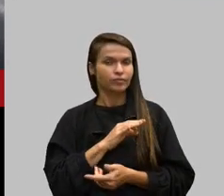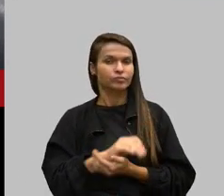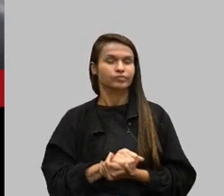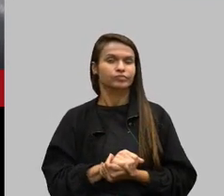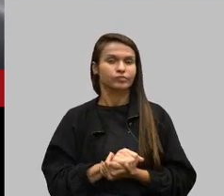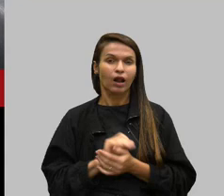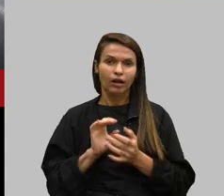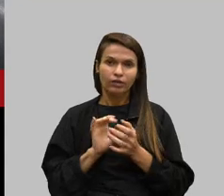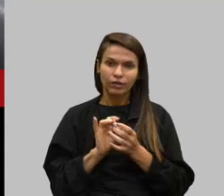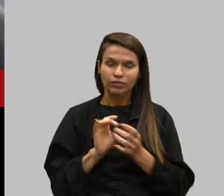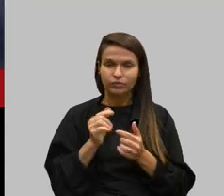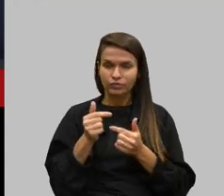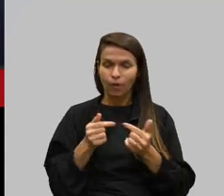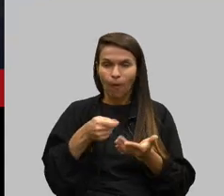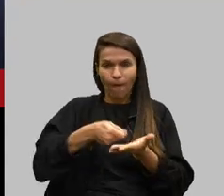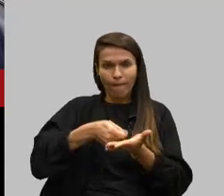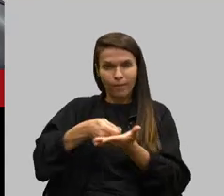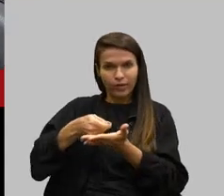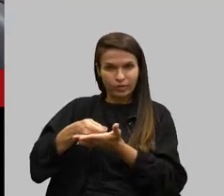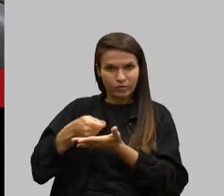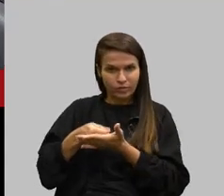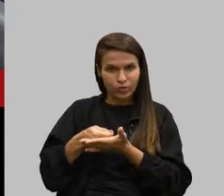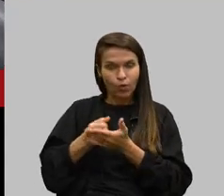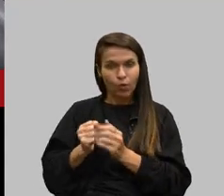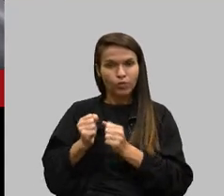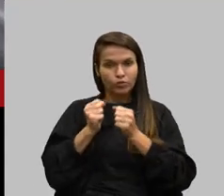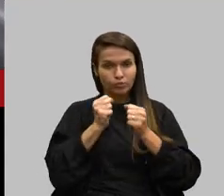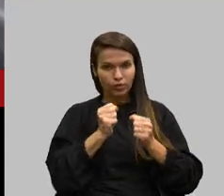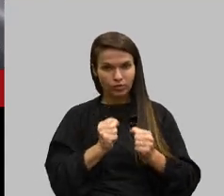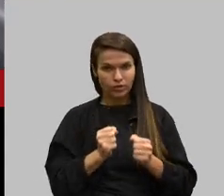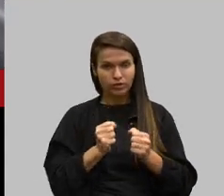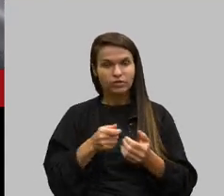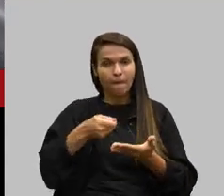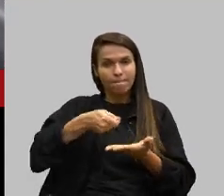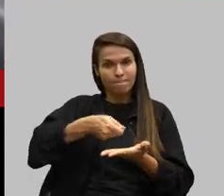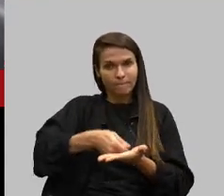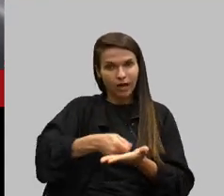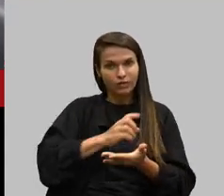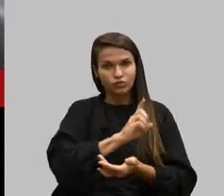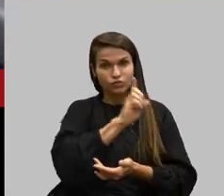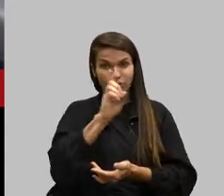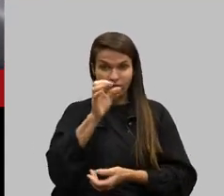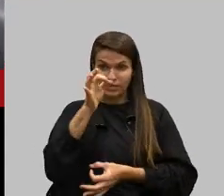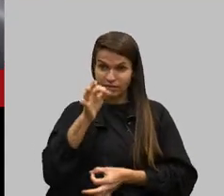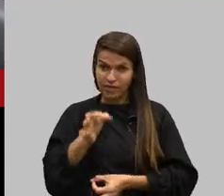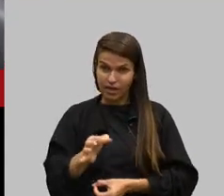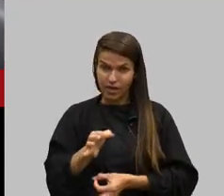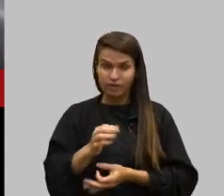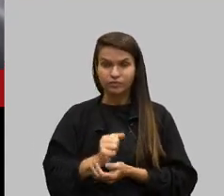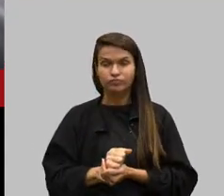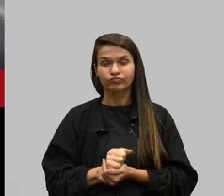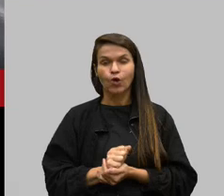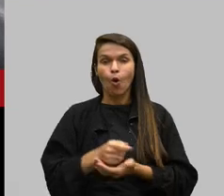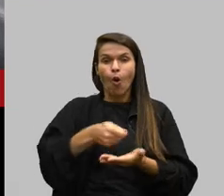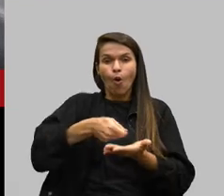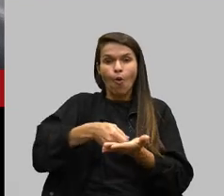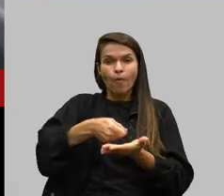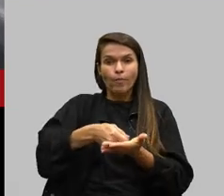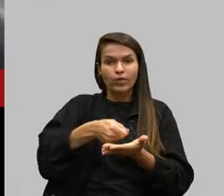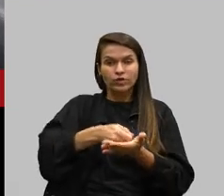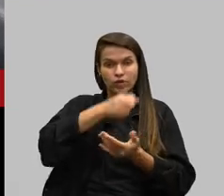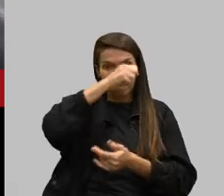eh obrigações para com os poderes sendo paga no dia certo obrigação para com as